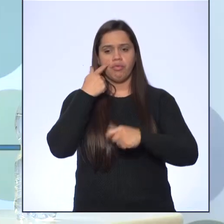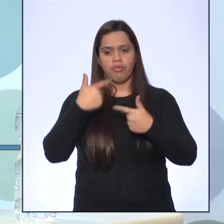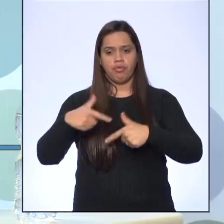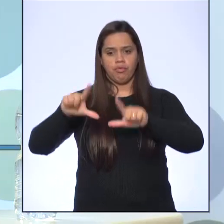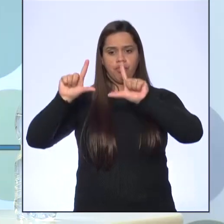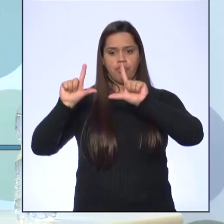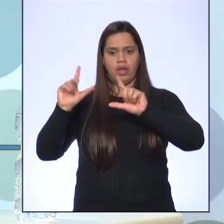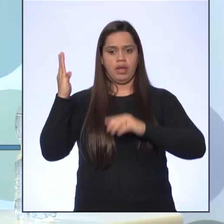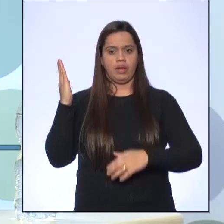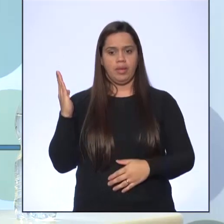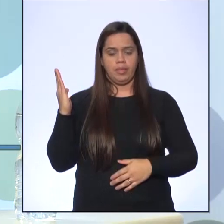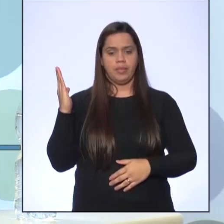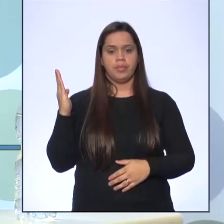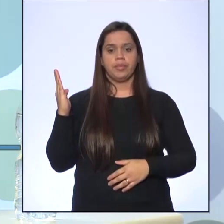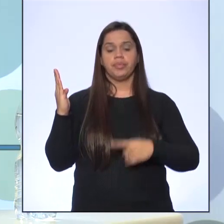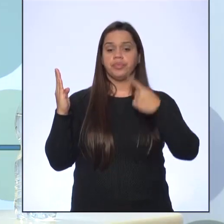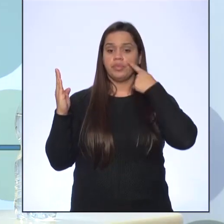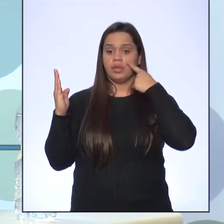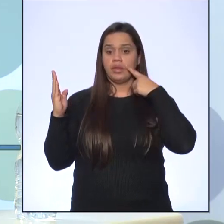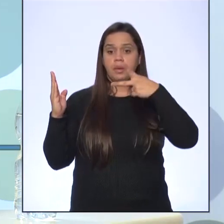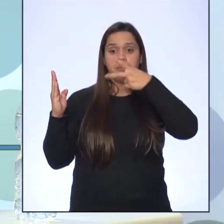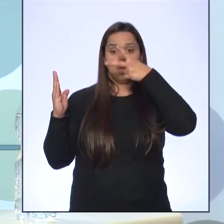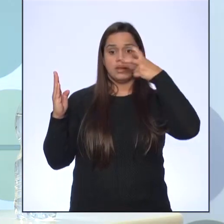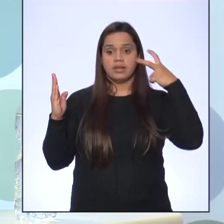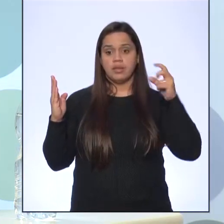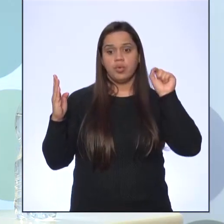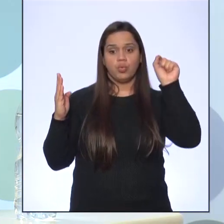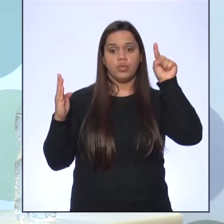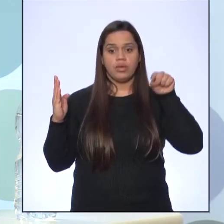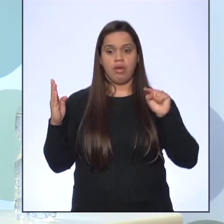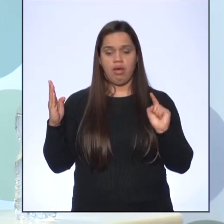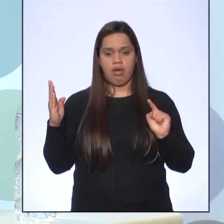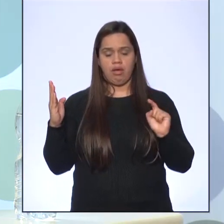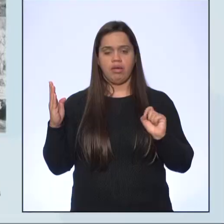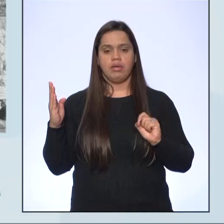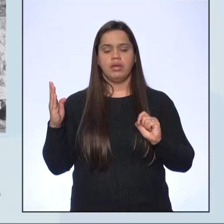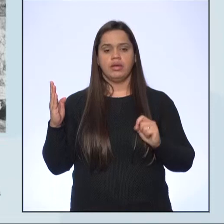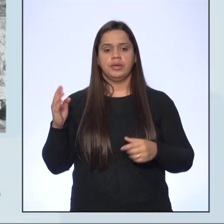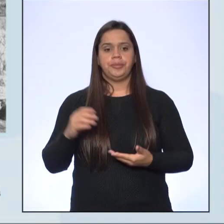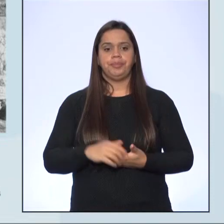verem. Perceber... Pode colocar para eles na tela.